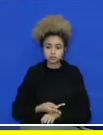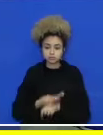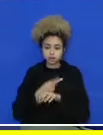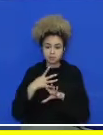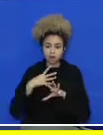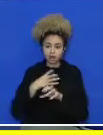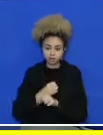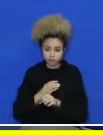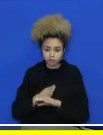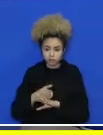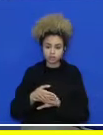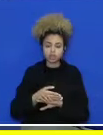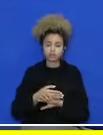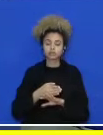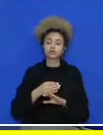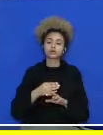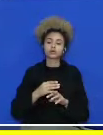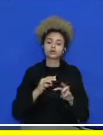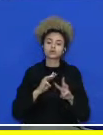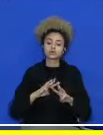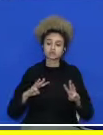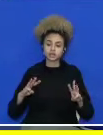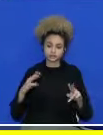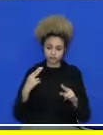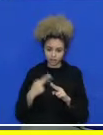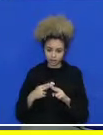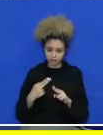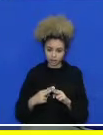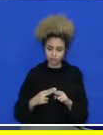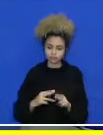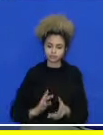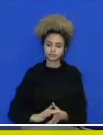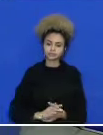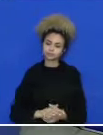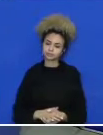acumulado. É só acessar loterias.caixa.gov.br.